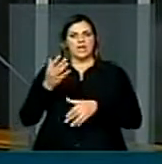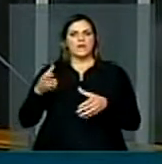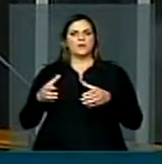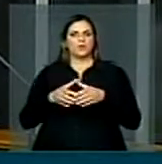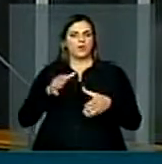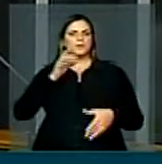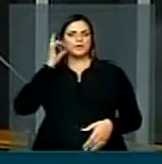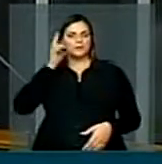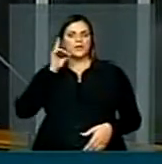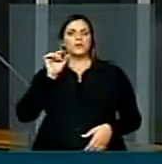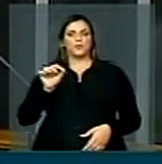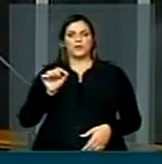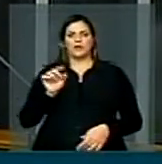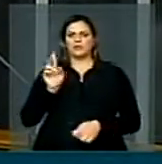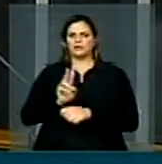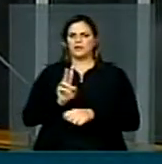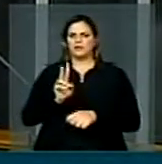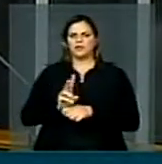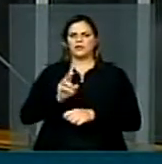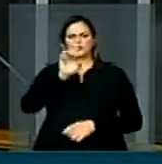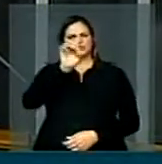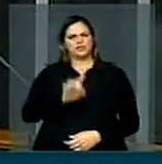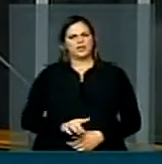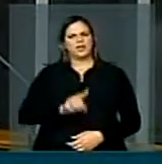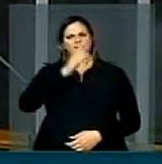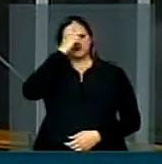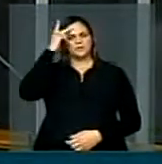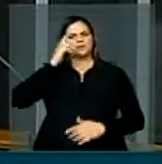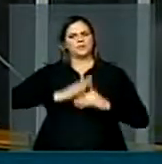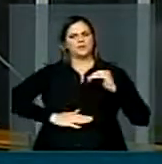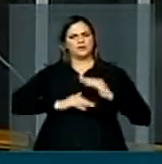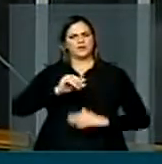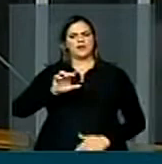Parlamentar pelos Direitos dos Despachantes Documentalistas do Brasil.